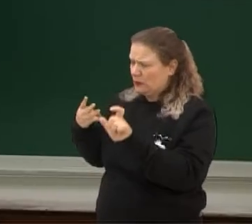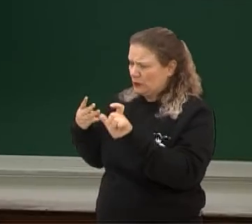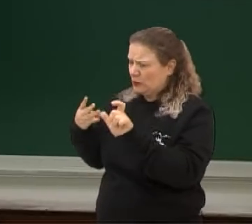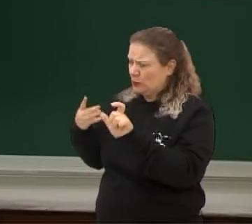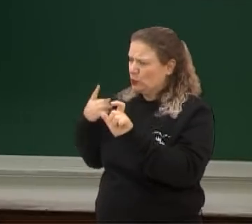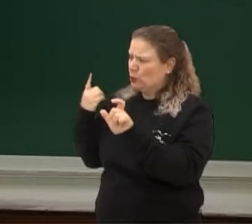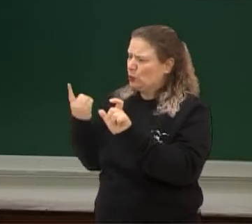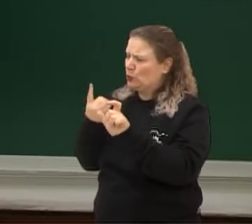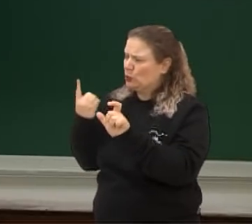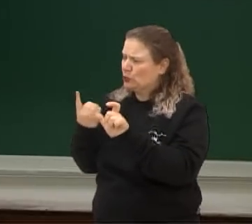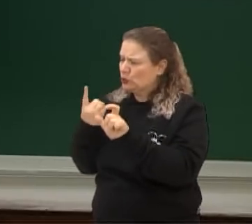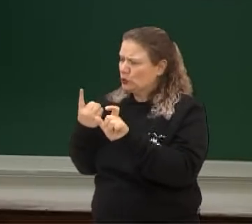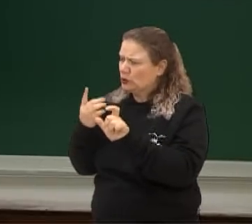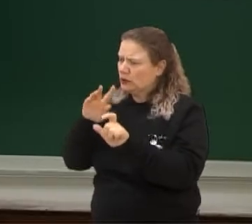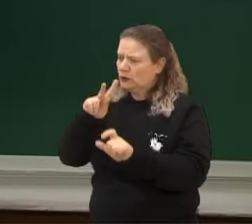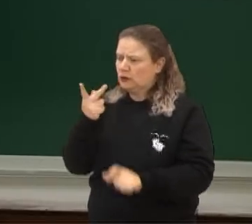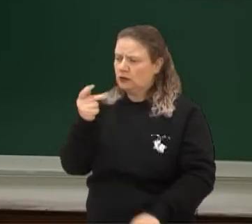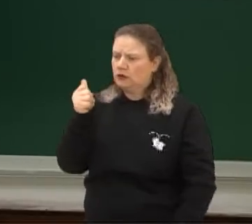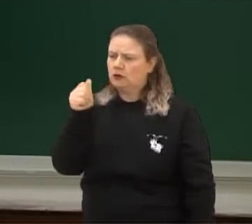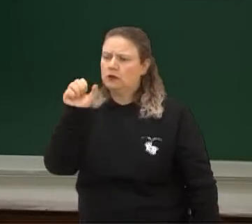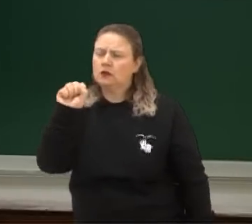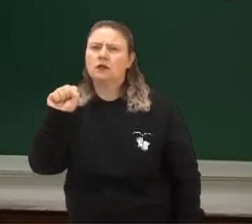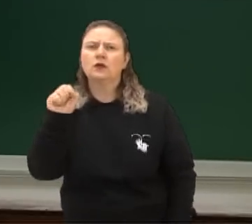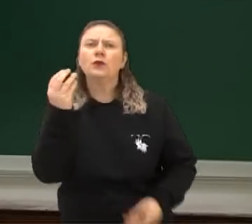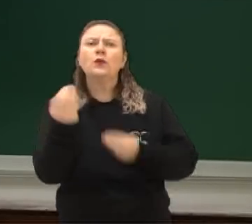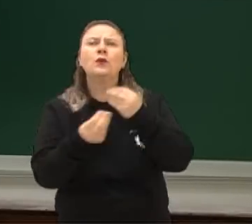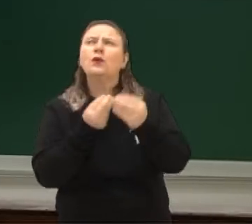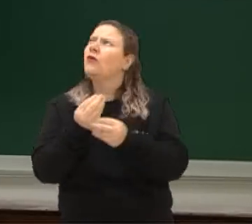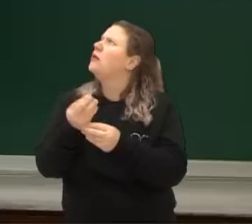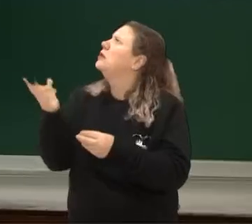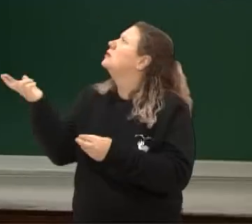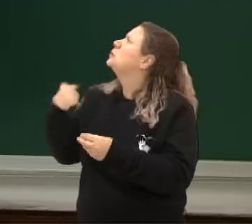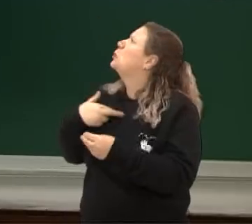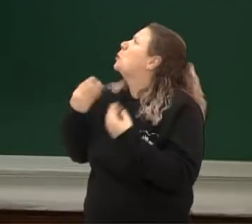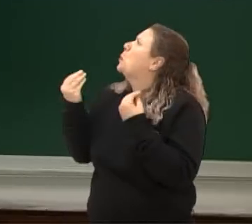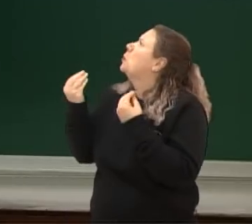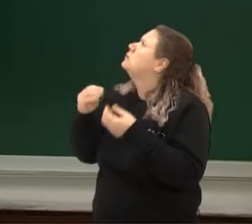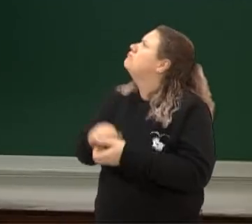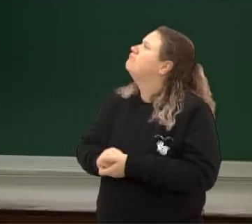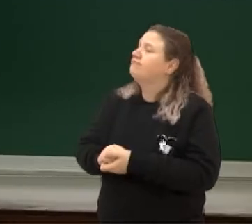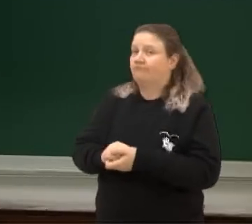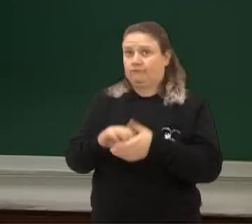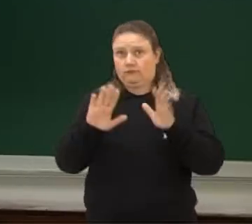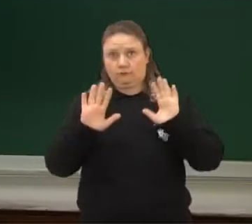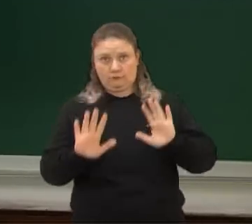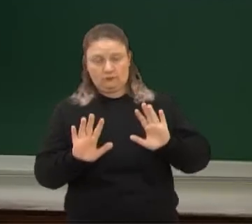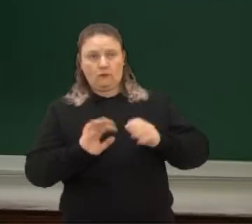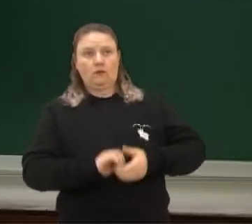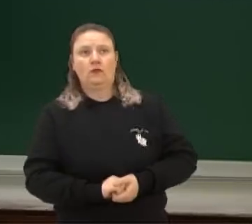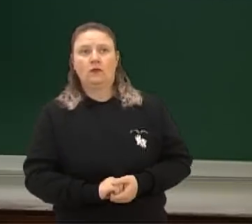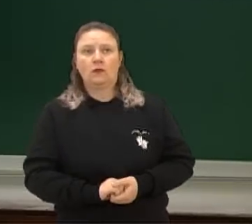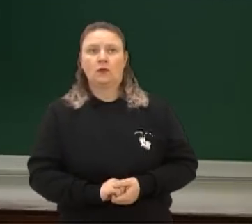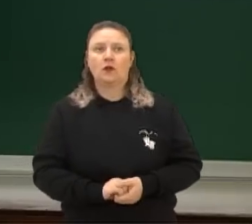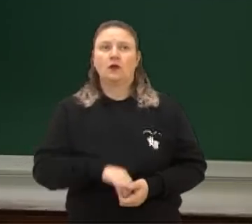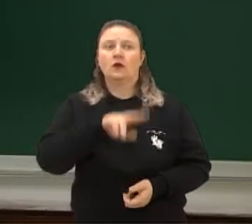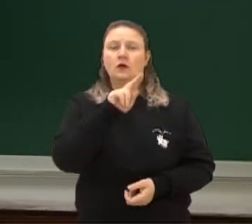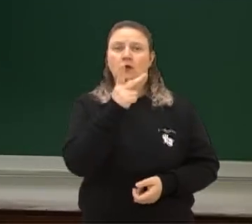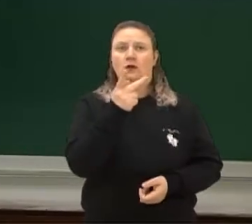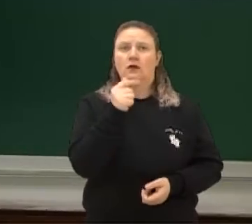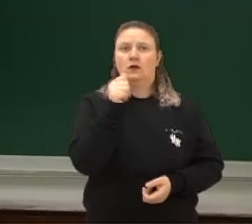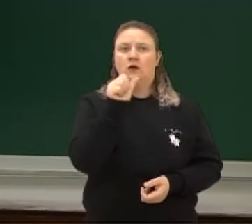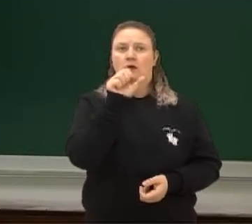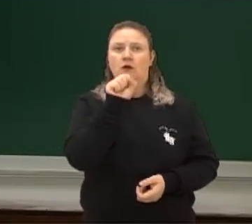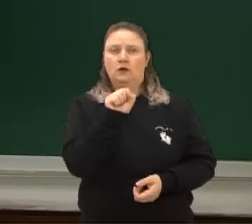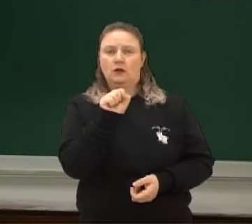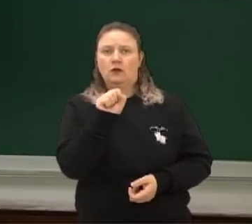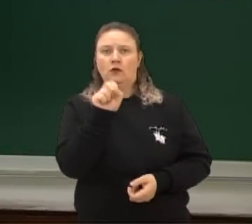que eu tenho has, como é que eu faço para responder? Então, ó, has she ever heard Queen? Aqui eu usei o